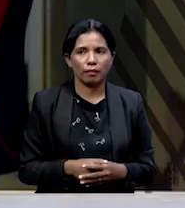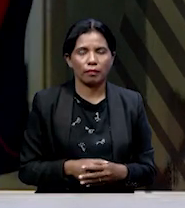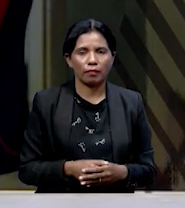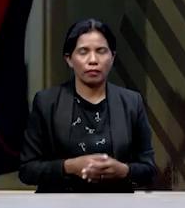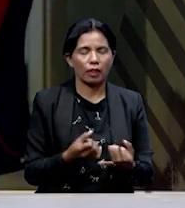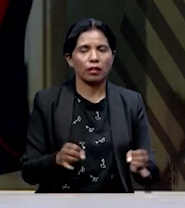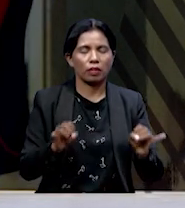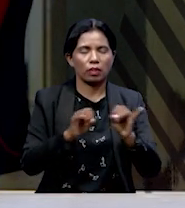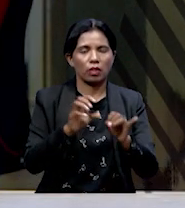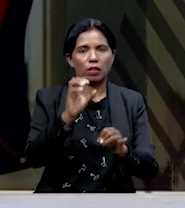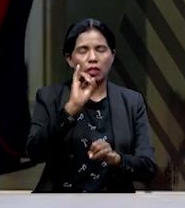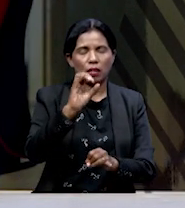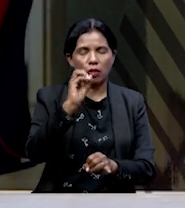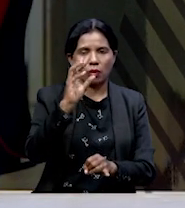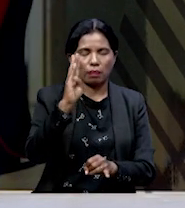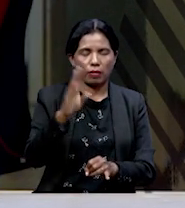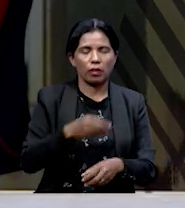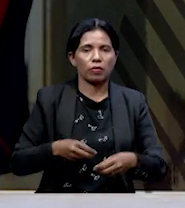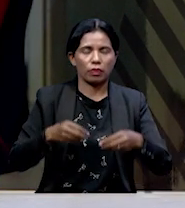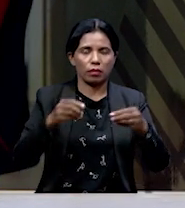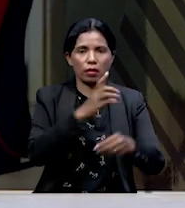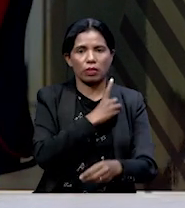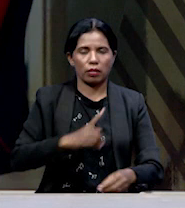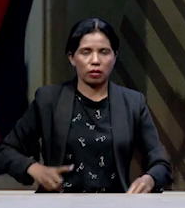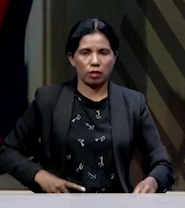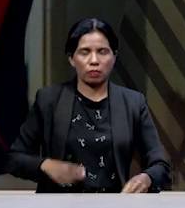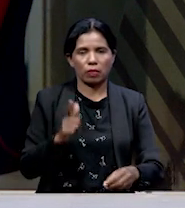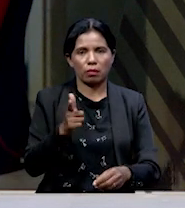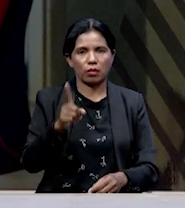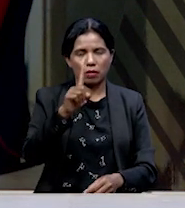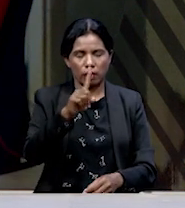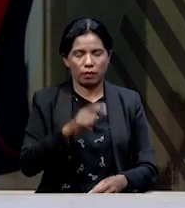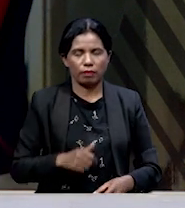Institute of Business realiza jadi siung badala ruanulu resingida.